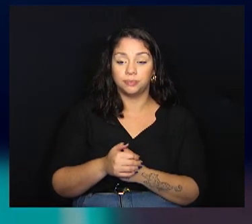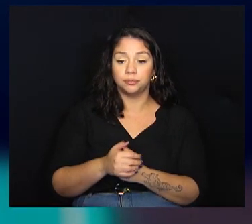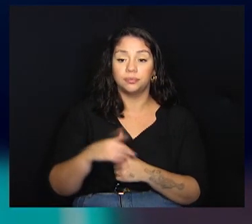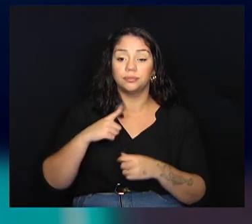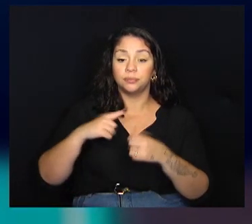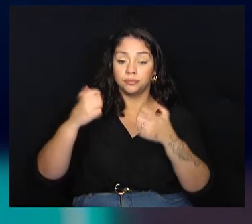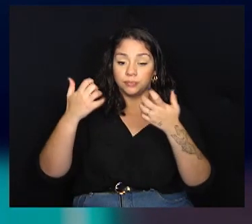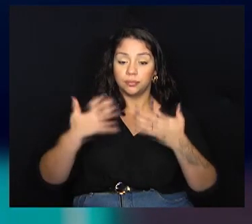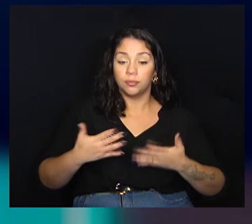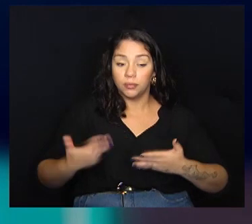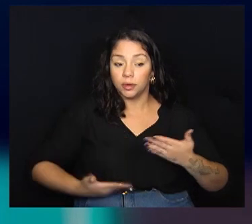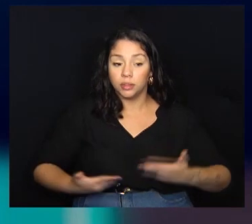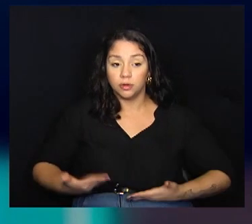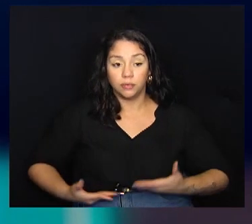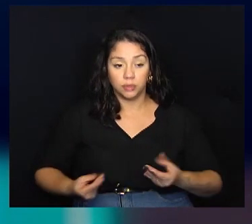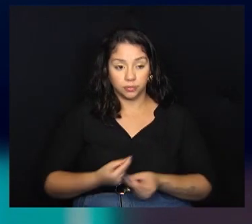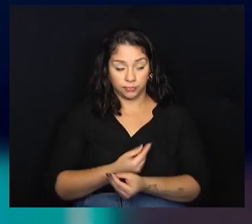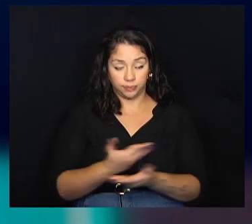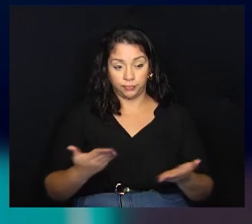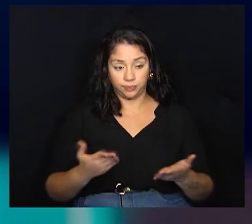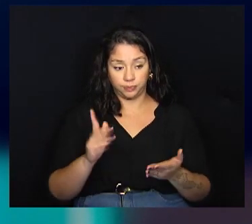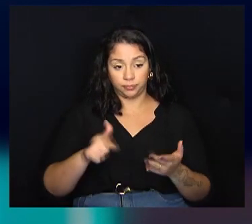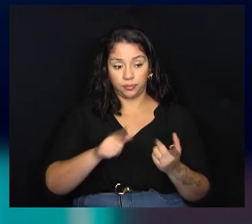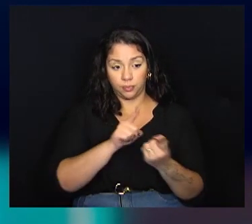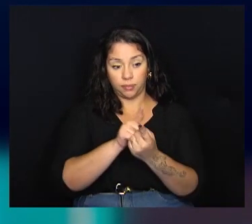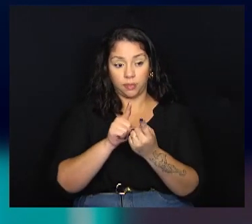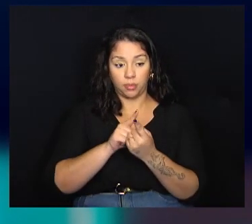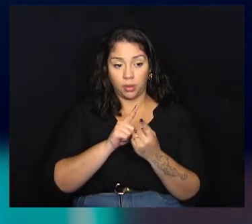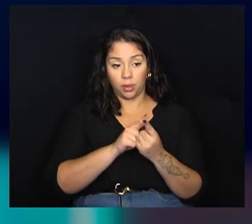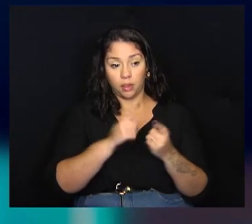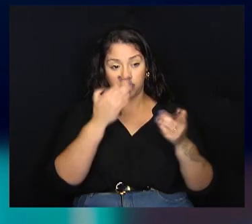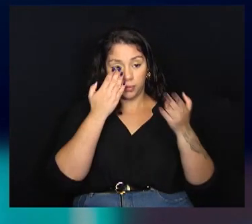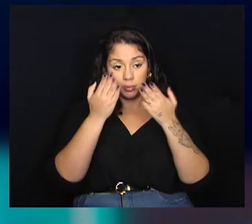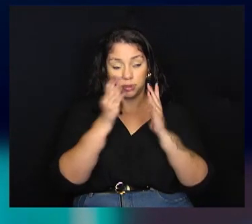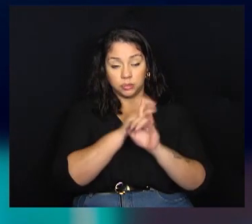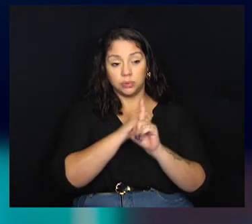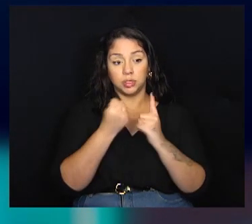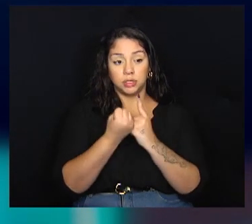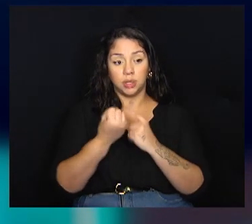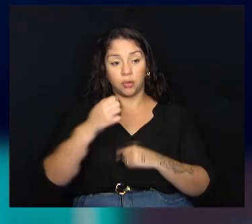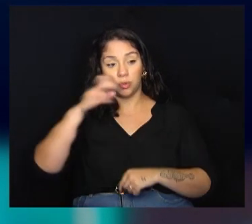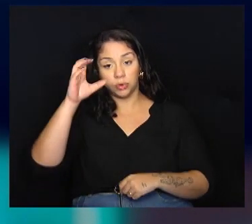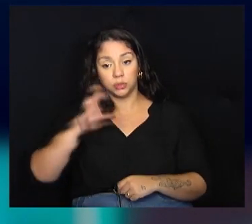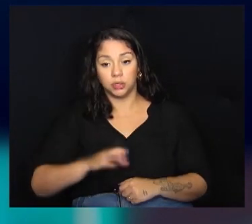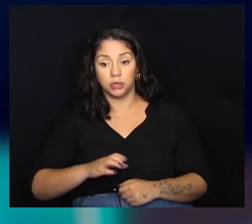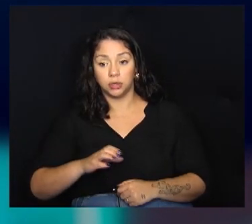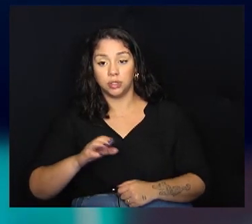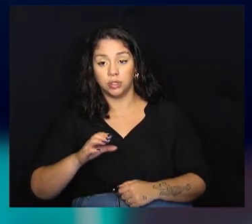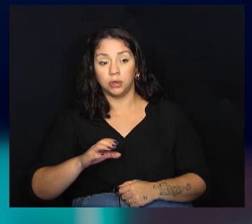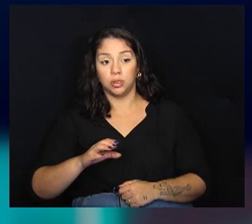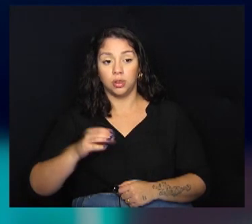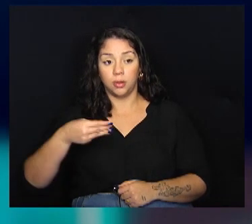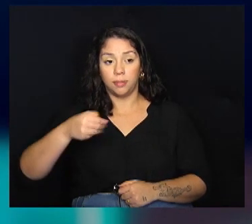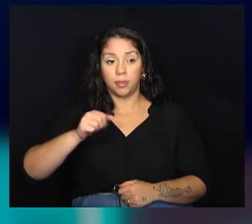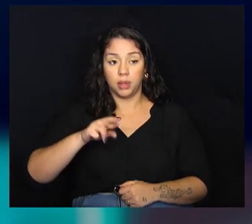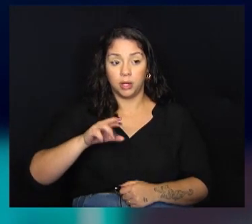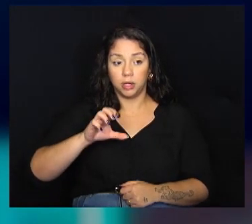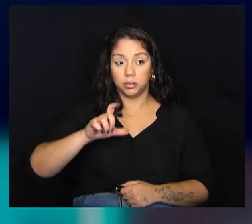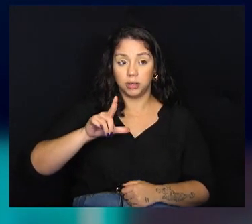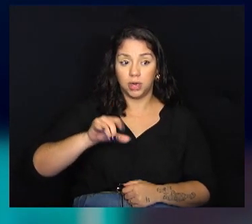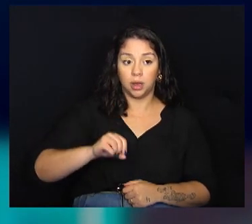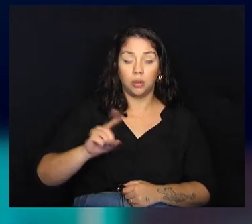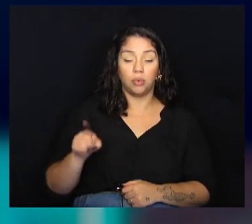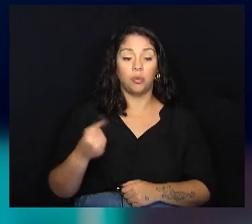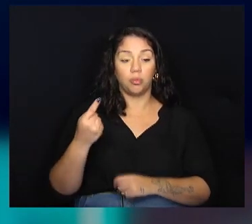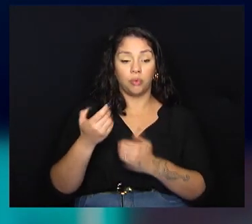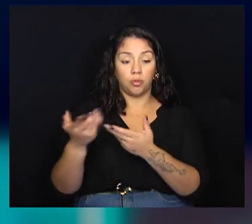serviços ofertados pela Rede de Atenção Psicossocial, o coordenador Marcelo Bruniera foi um dos convidados.